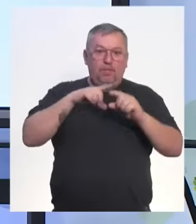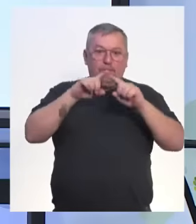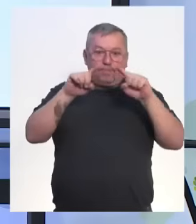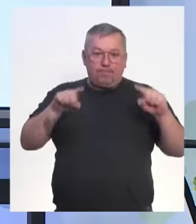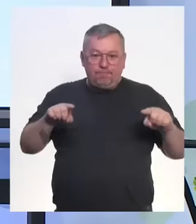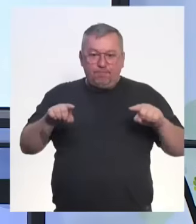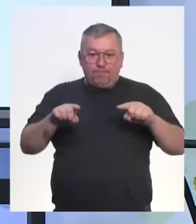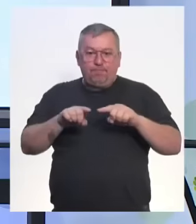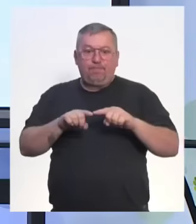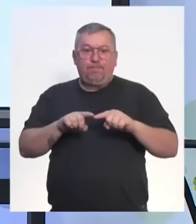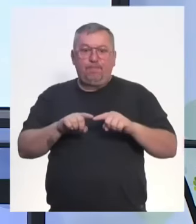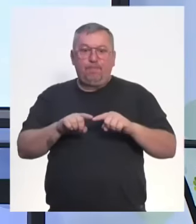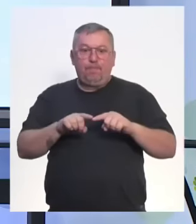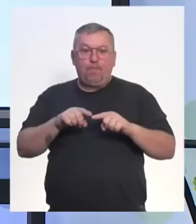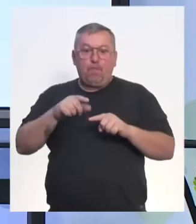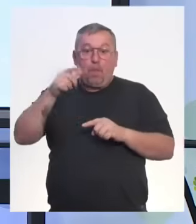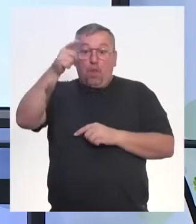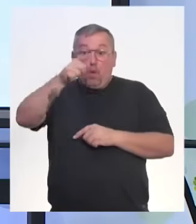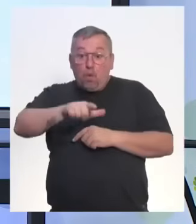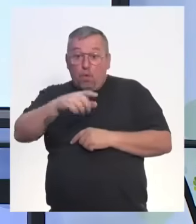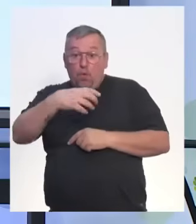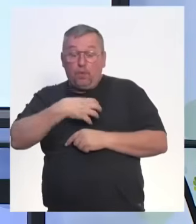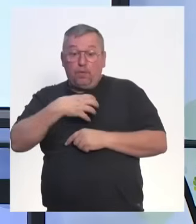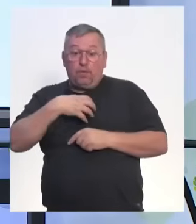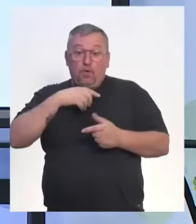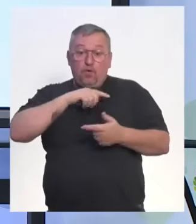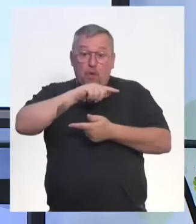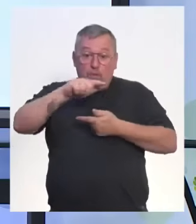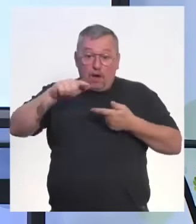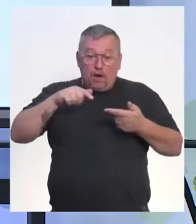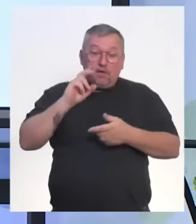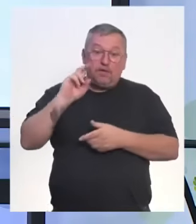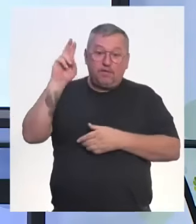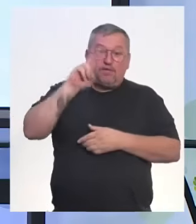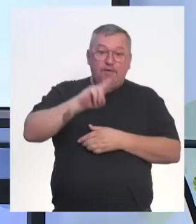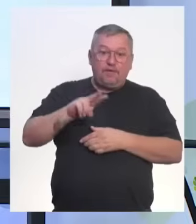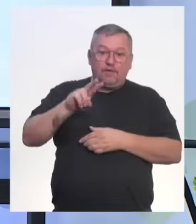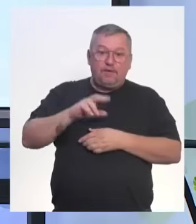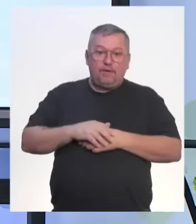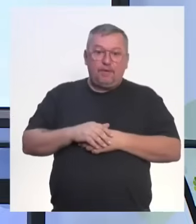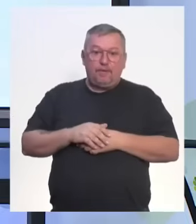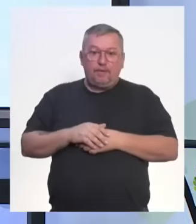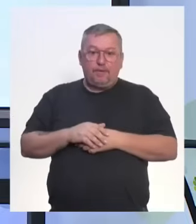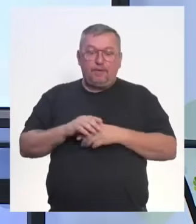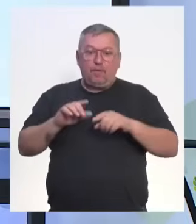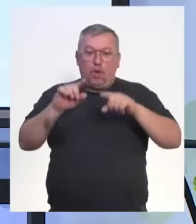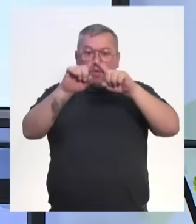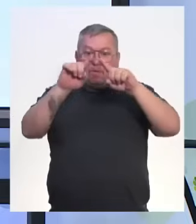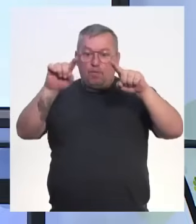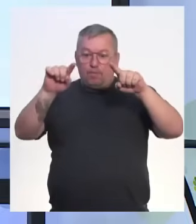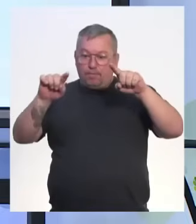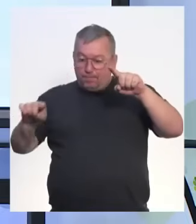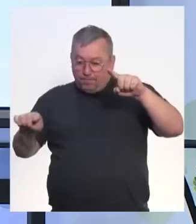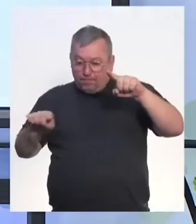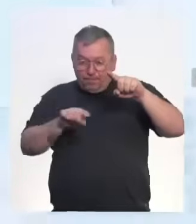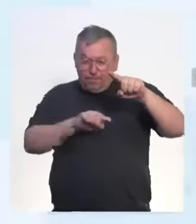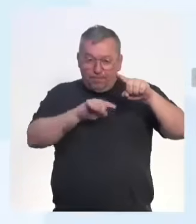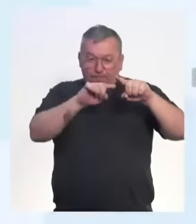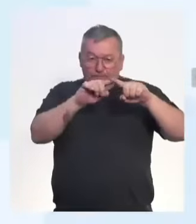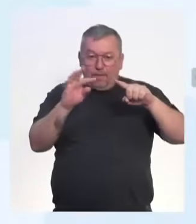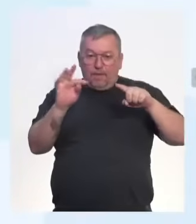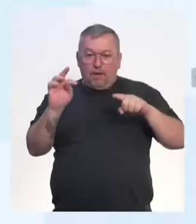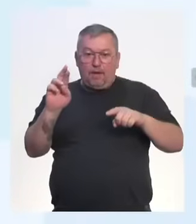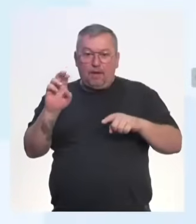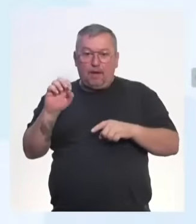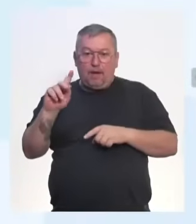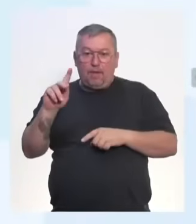consegui fechar ele. Uma outra forma geométrica que vocês podem identificar que você consegue fechar é o trapézio. Então, que a gente